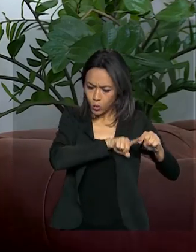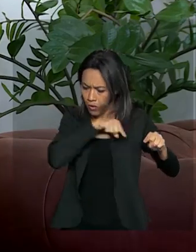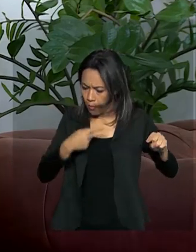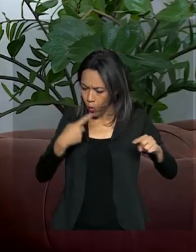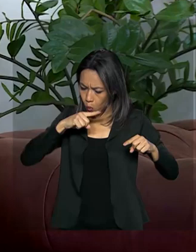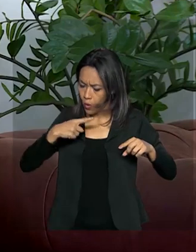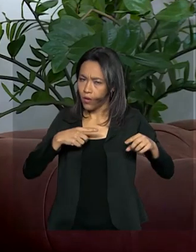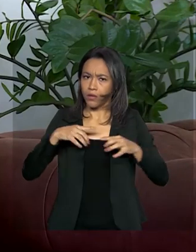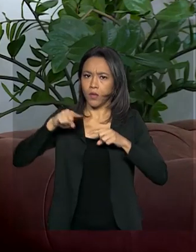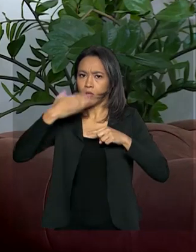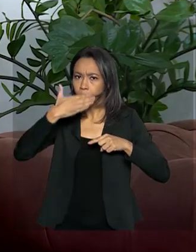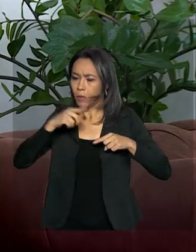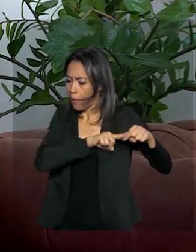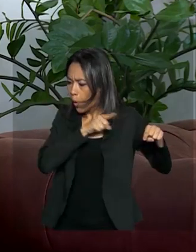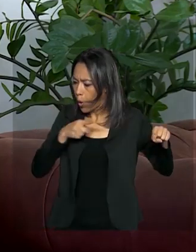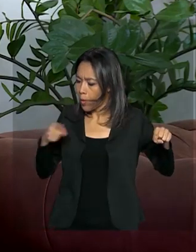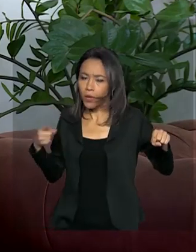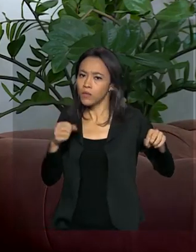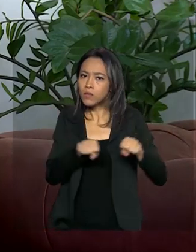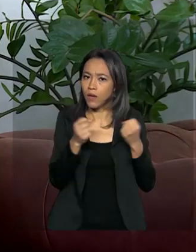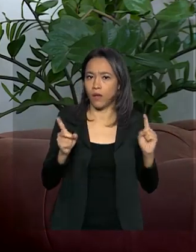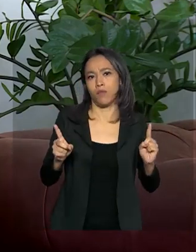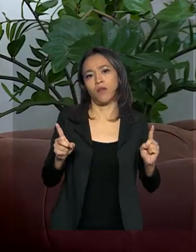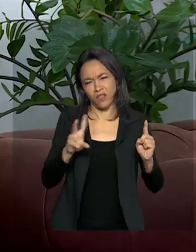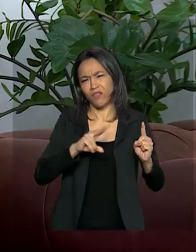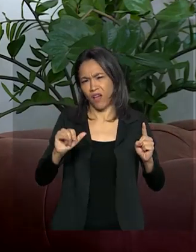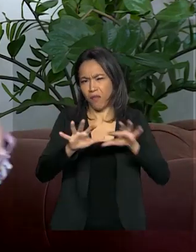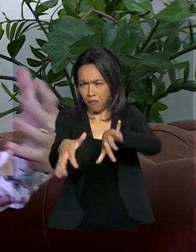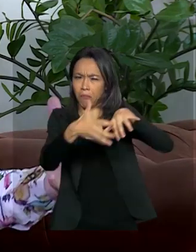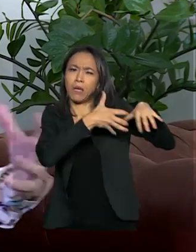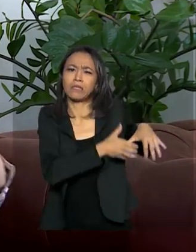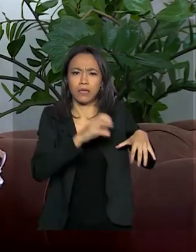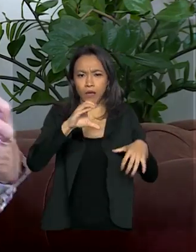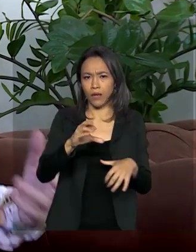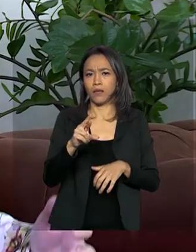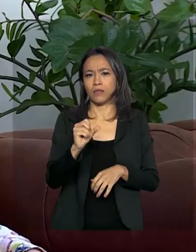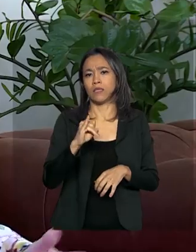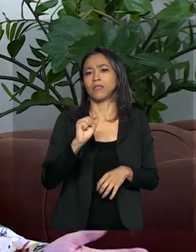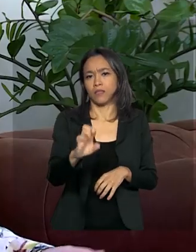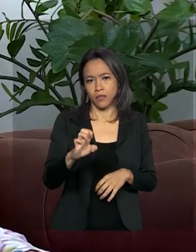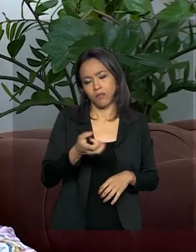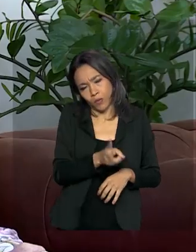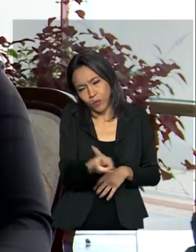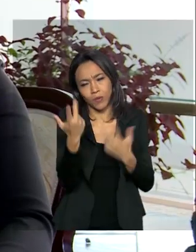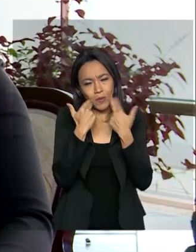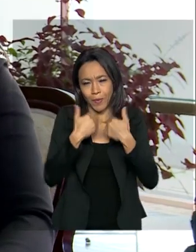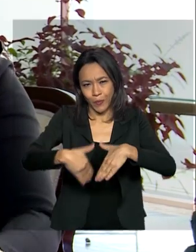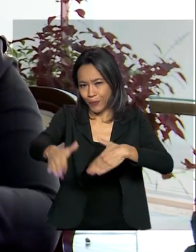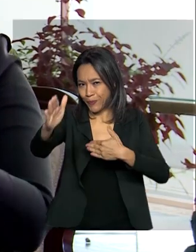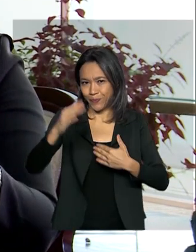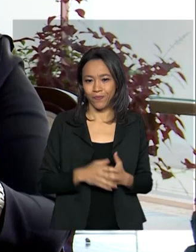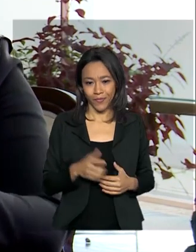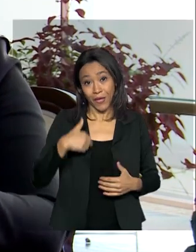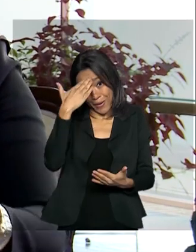volto a insistir nós vamos sair dessa crise e nós precisamos é de dessa cadeia funcionando perfeitamente